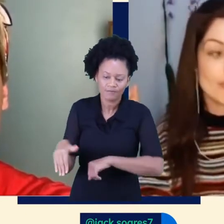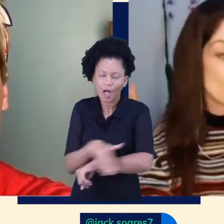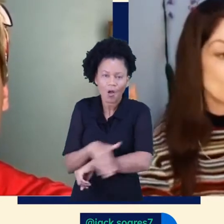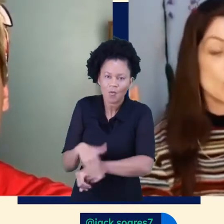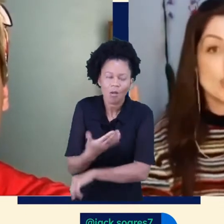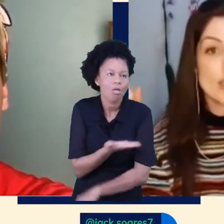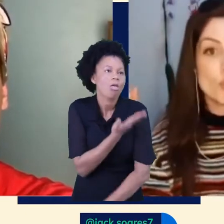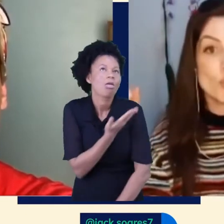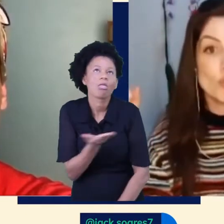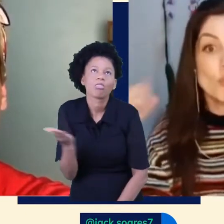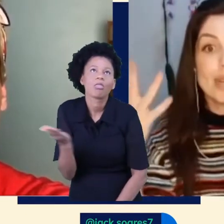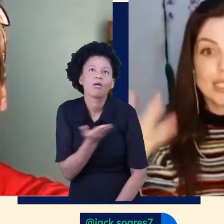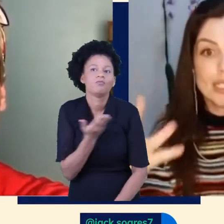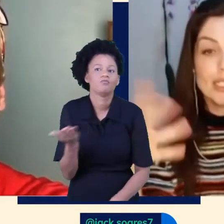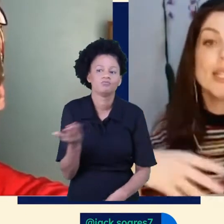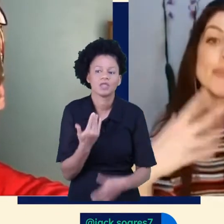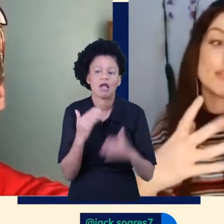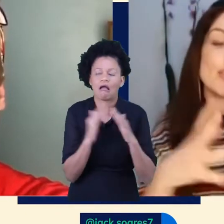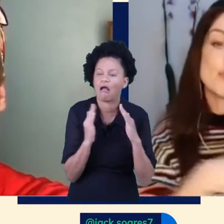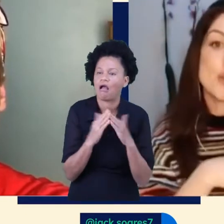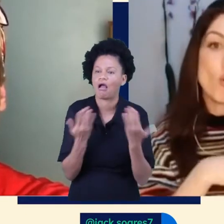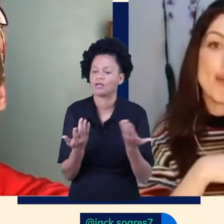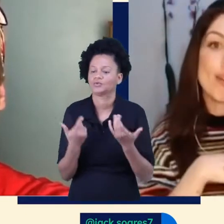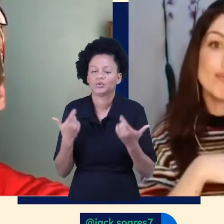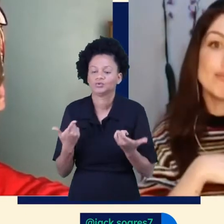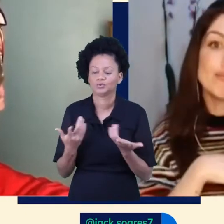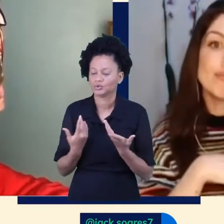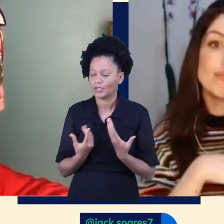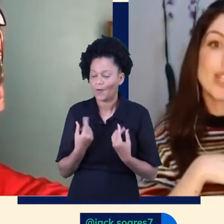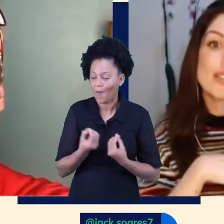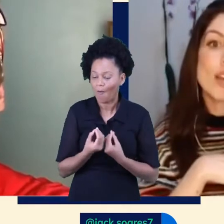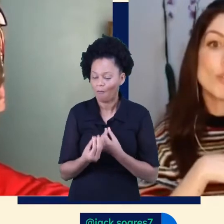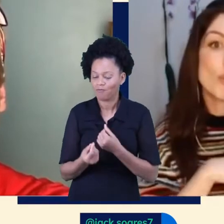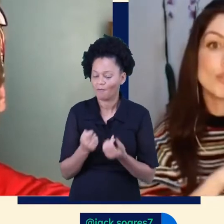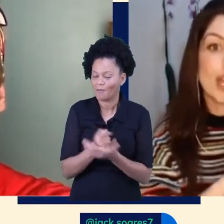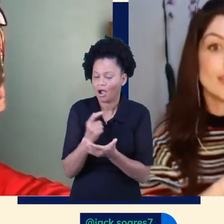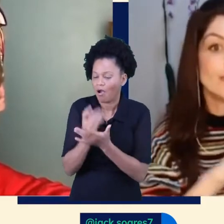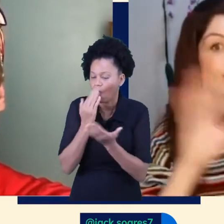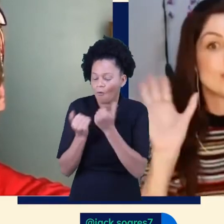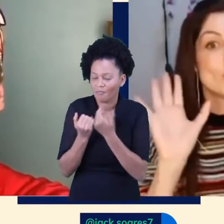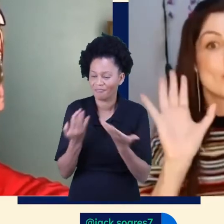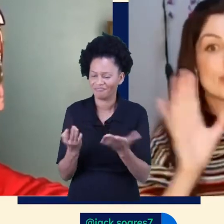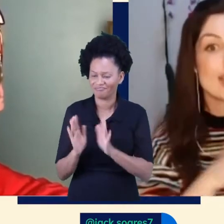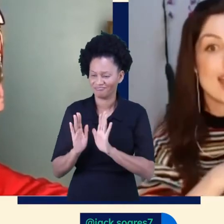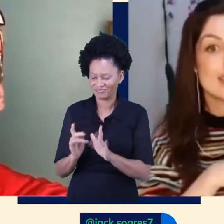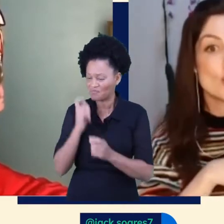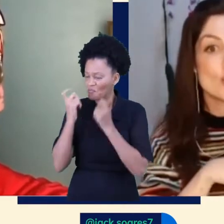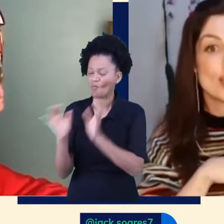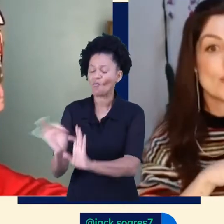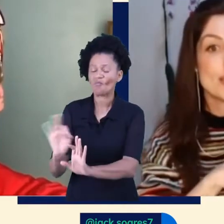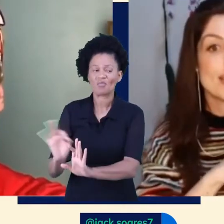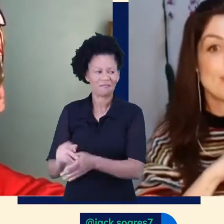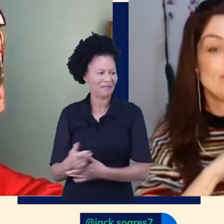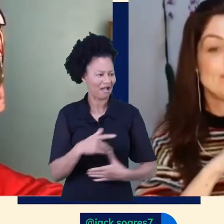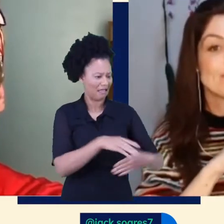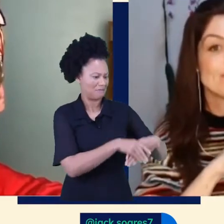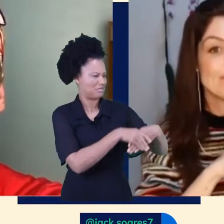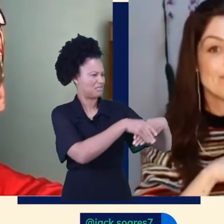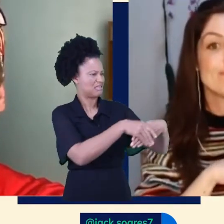viver, né? A dignidade humana, mas você se preocupar com um casal de mão dada. Uma coisa está errada, a gente tem que